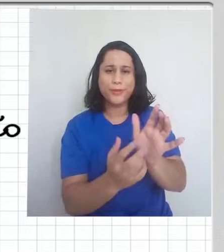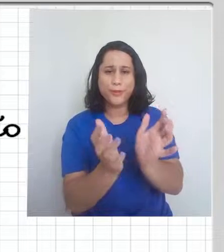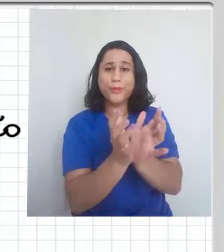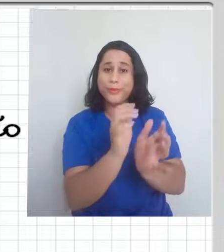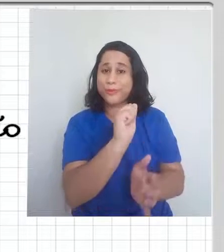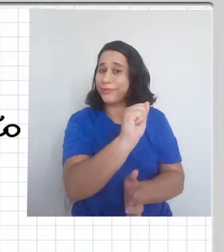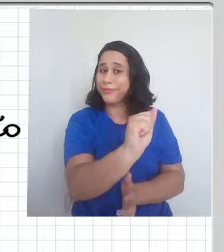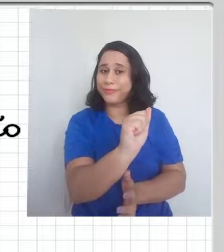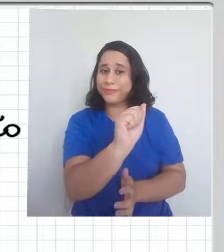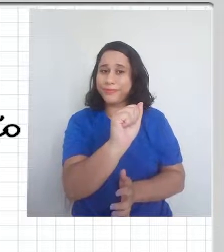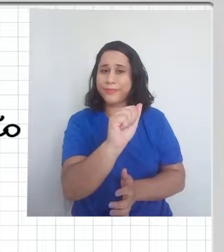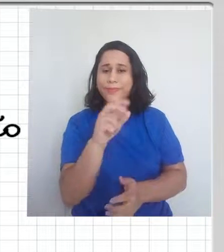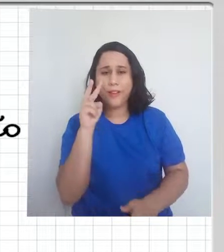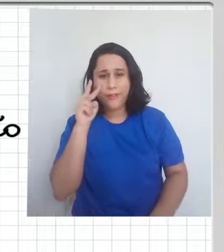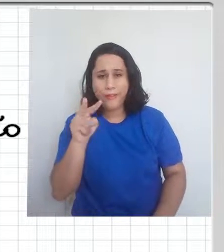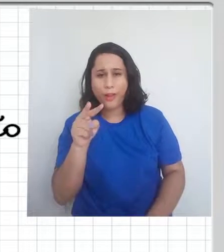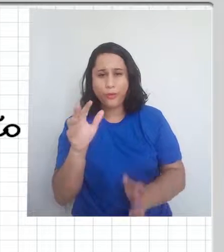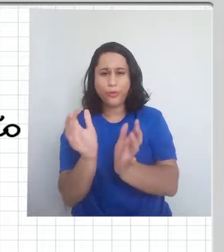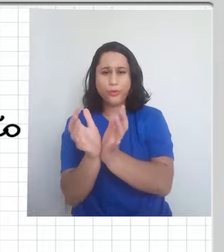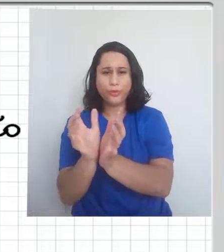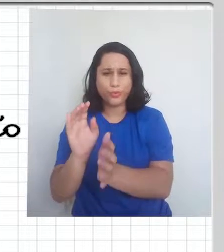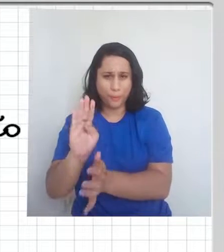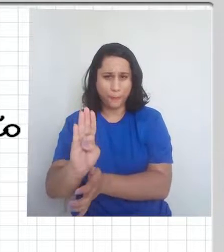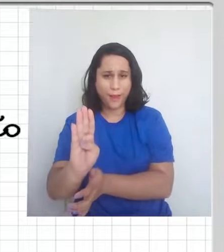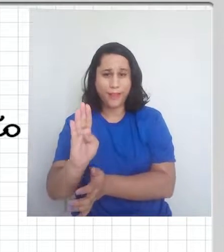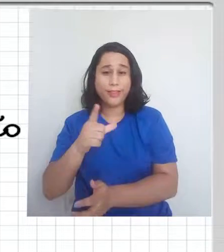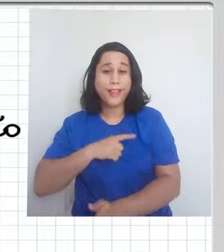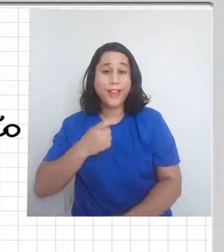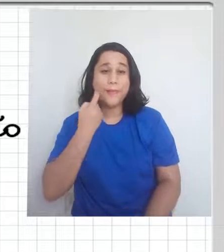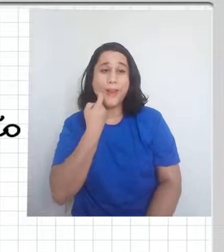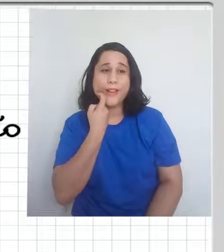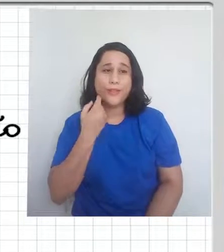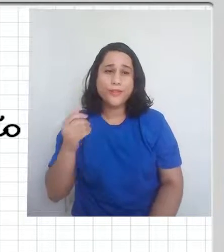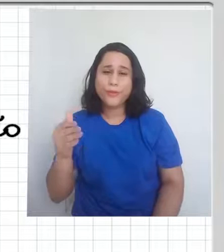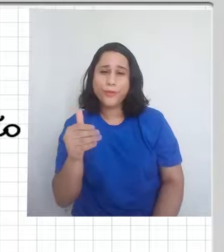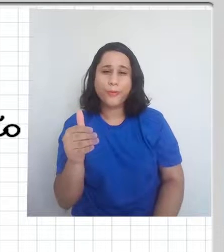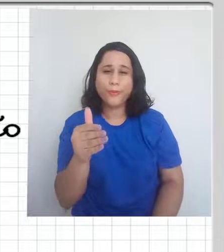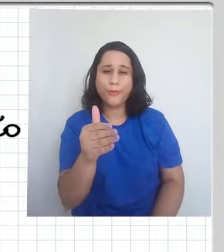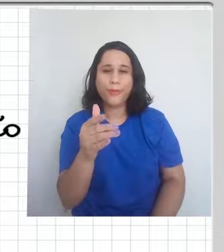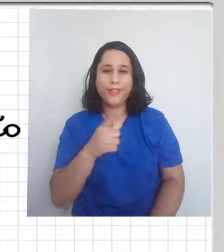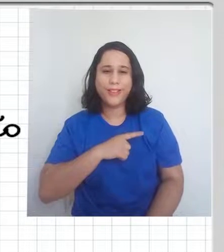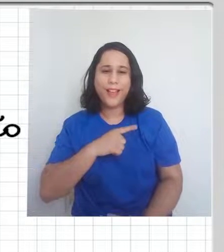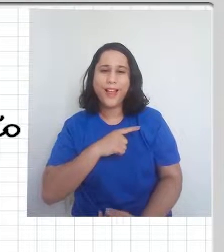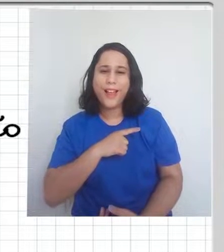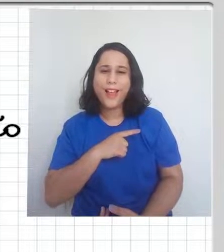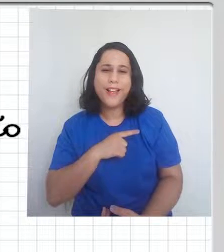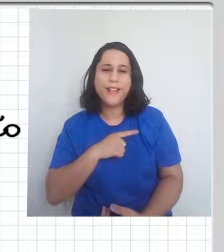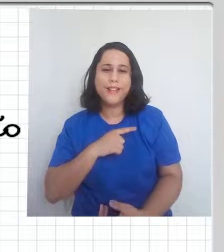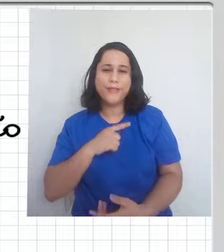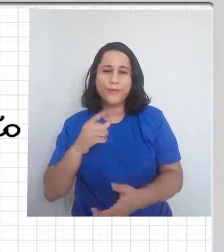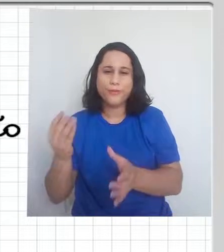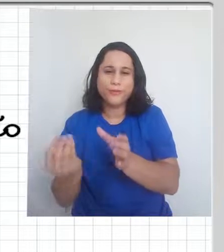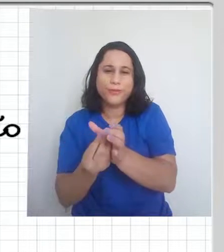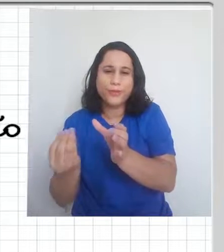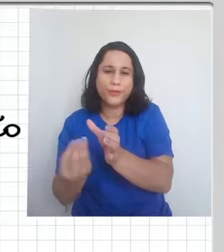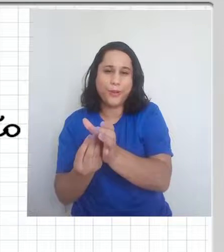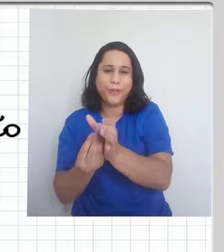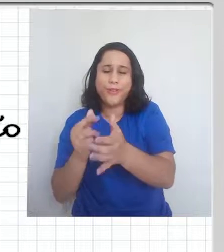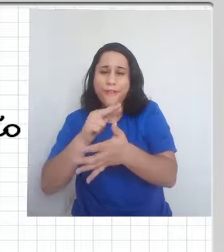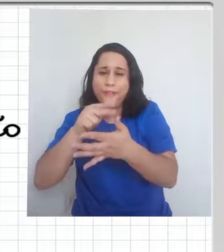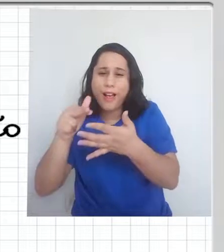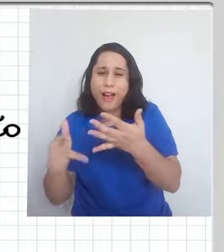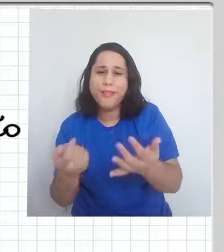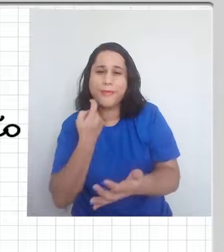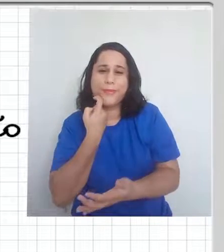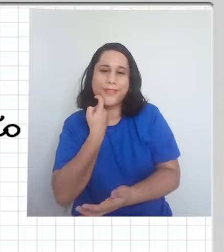conjunto A. Olha o conjunto B, um cardume de peixes, tá? Então é uma reunião, é um agrupamento de peixes,